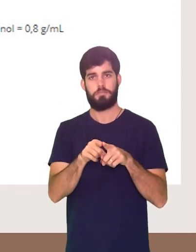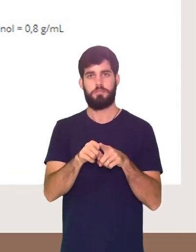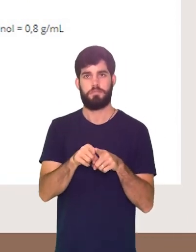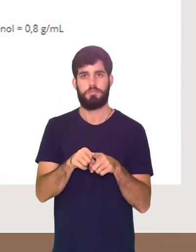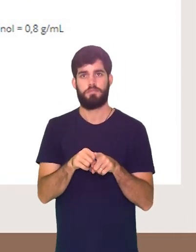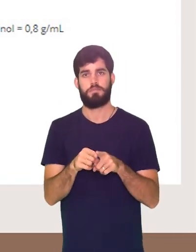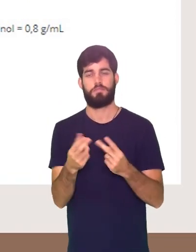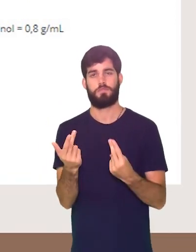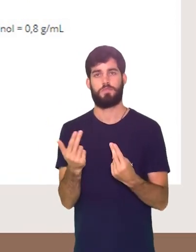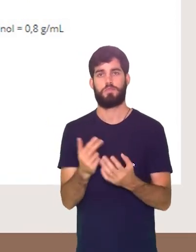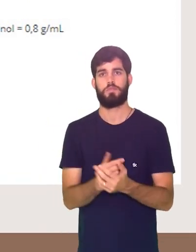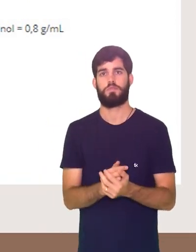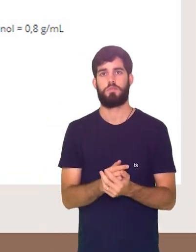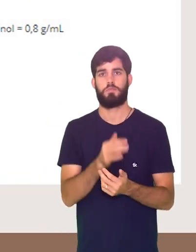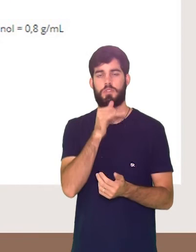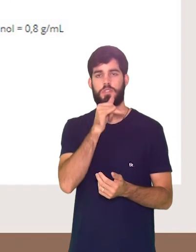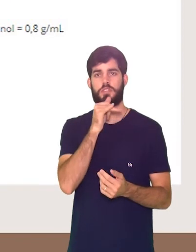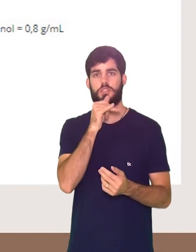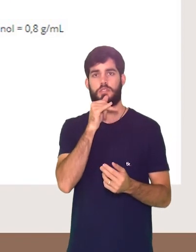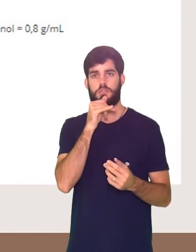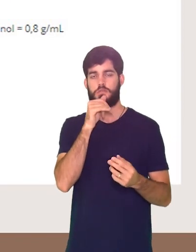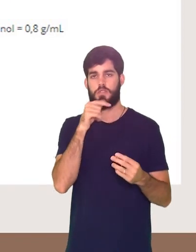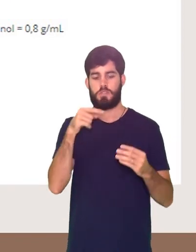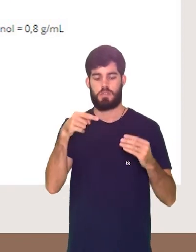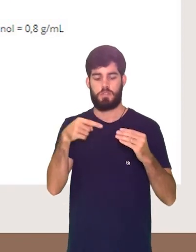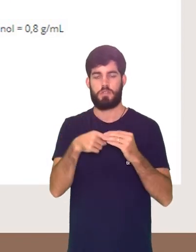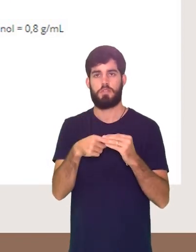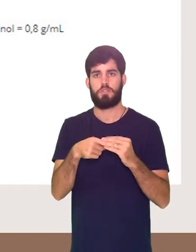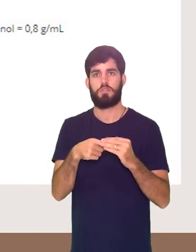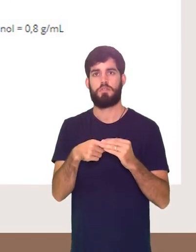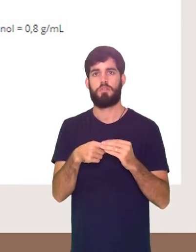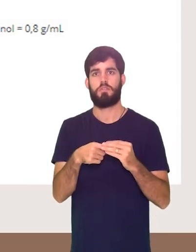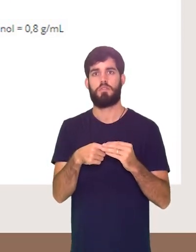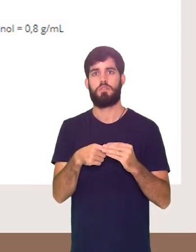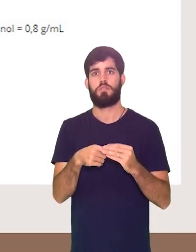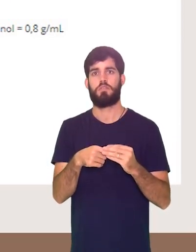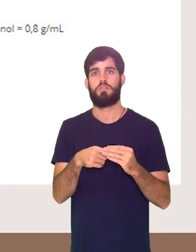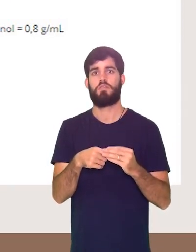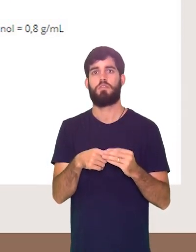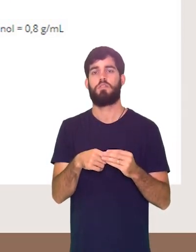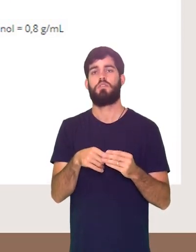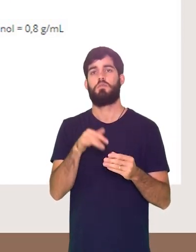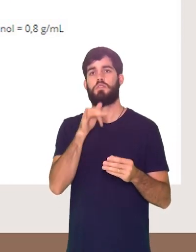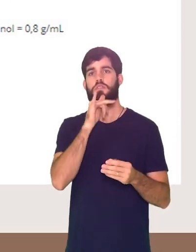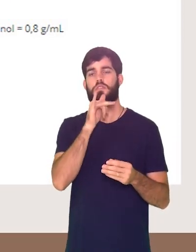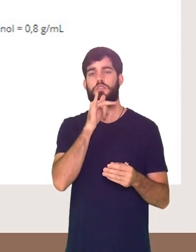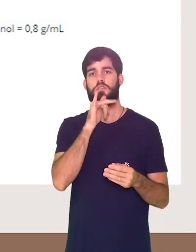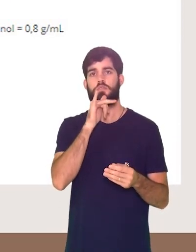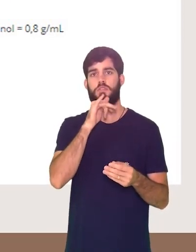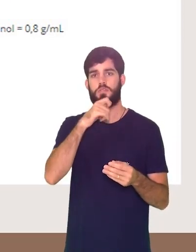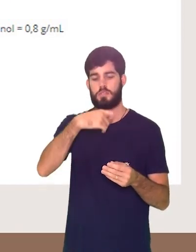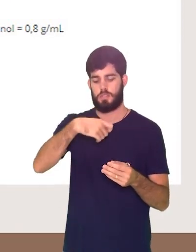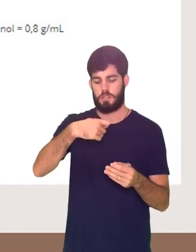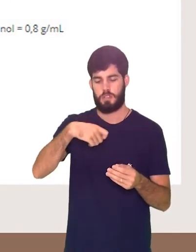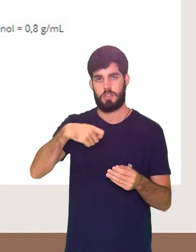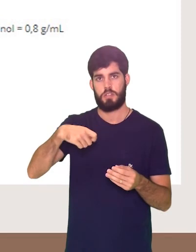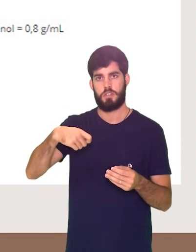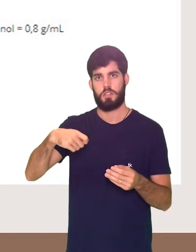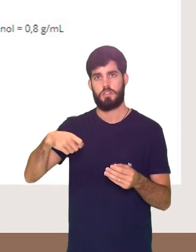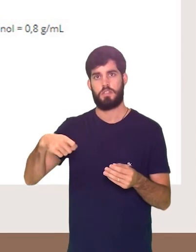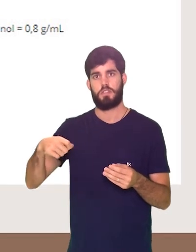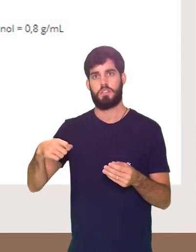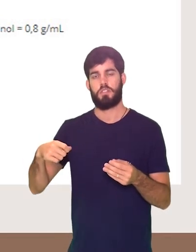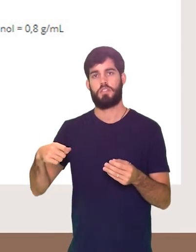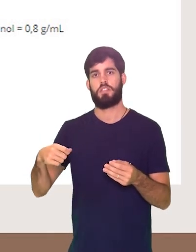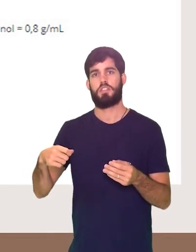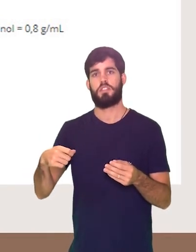não ressecar, ela girando, já que você está escrevendo, ela girando, aquecendo-se, ela vai derreter a